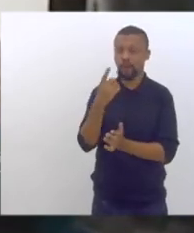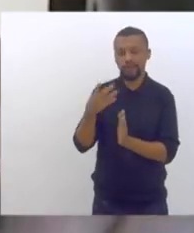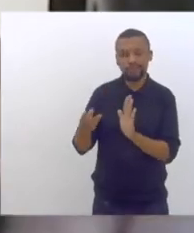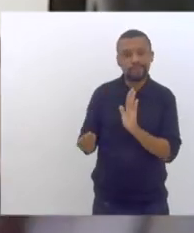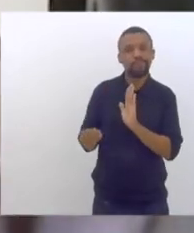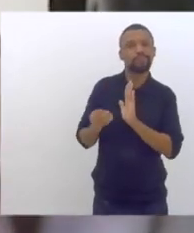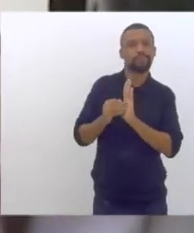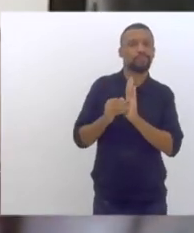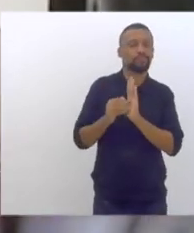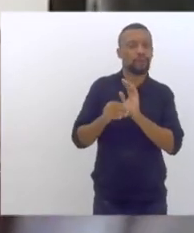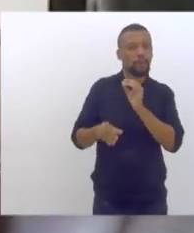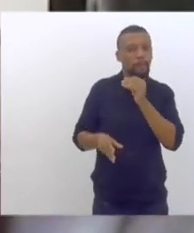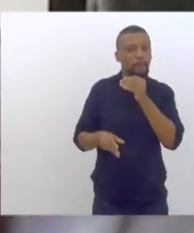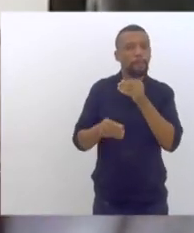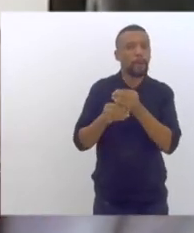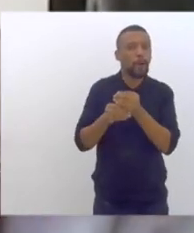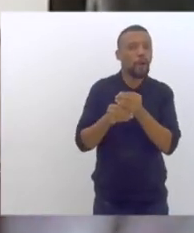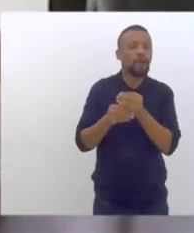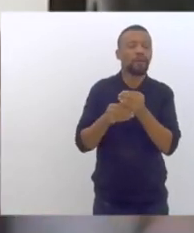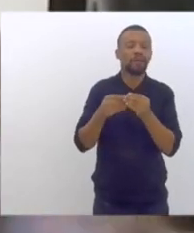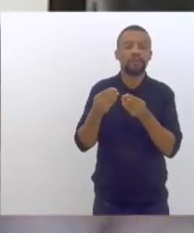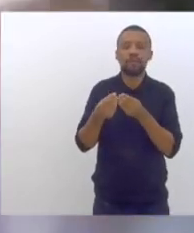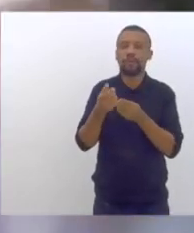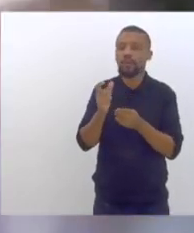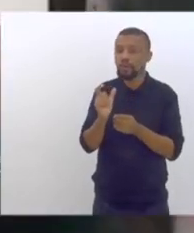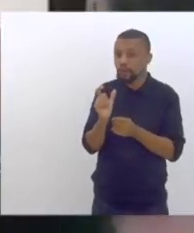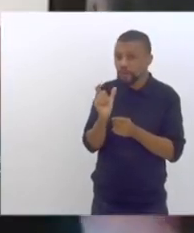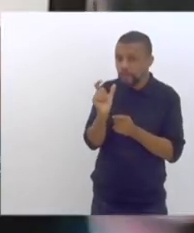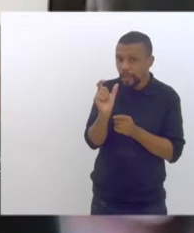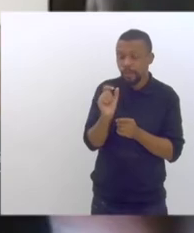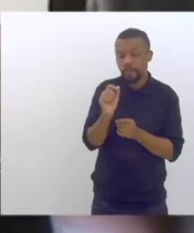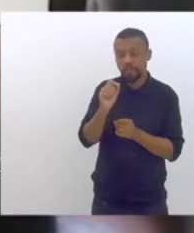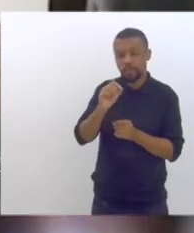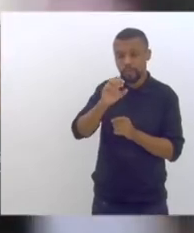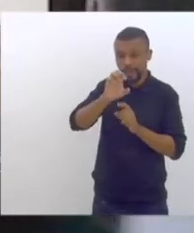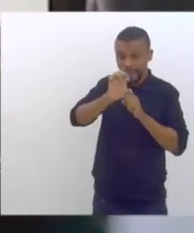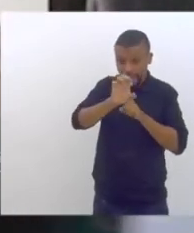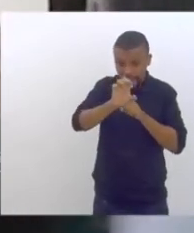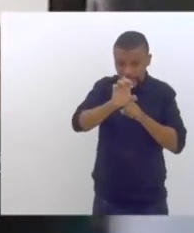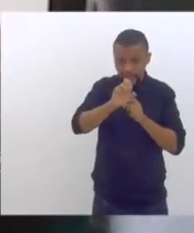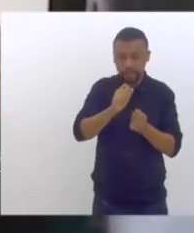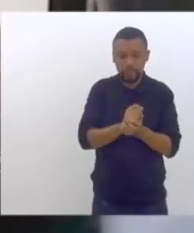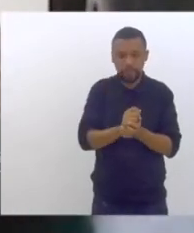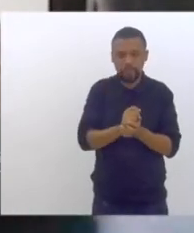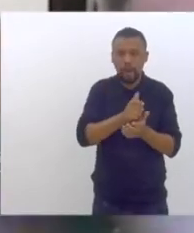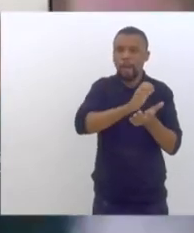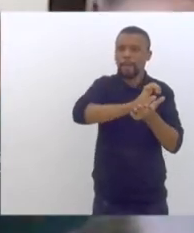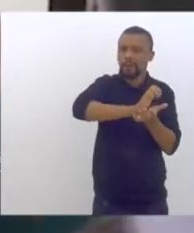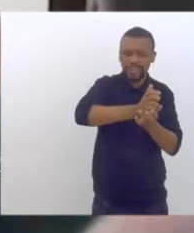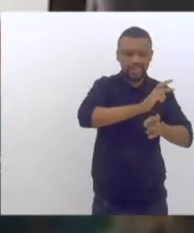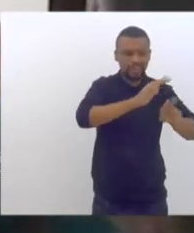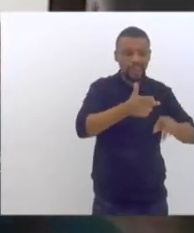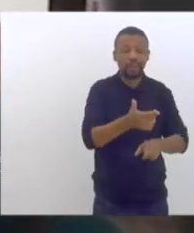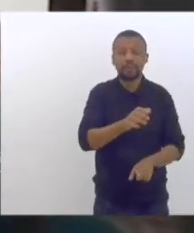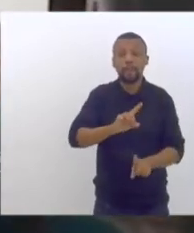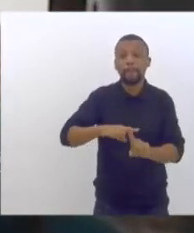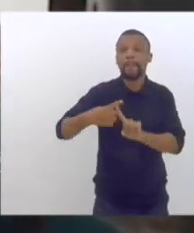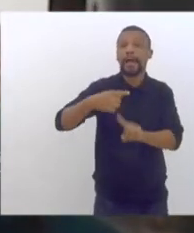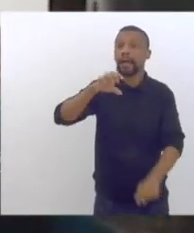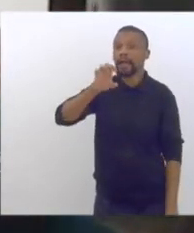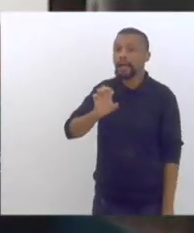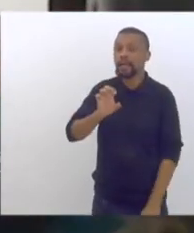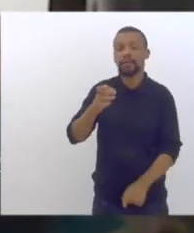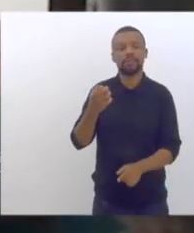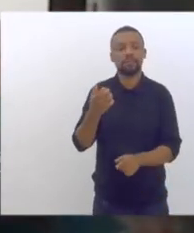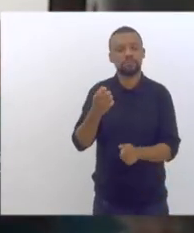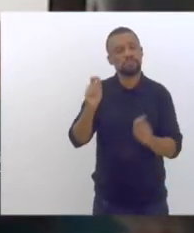tarde waldeck o termo e poderia resolver e diminuiria o número de emendas